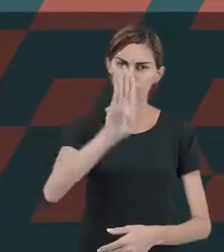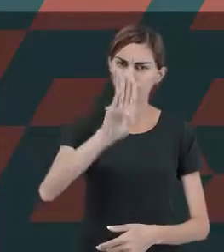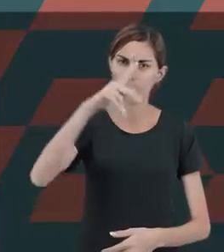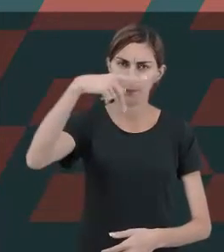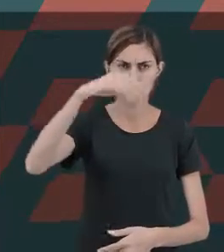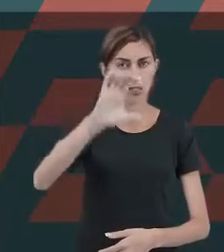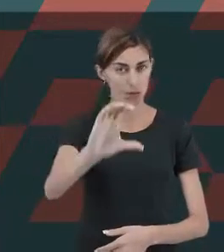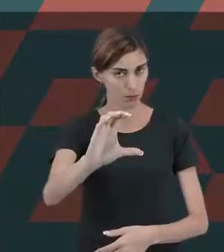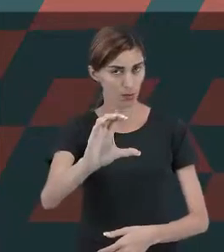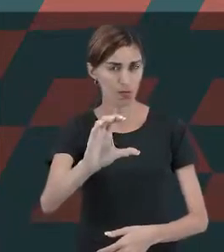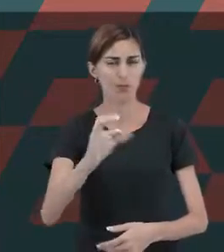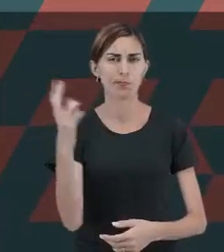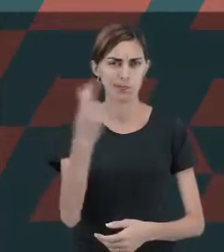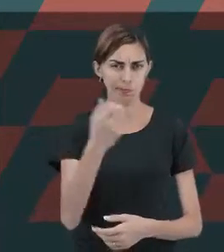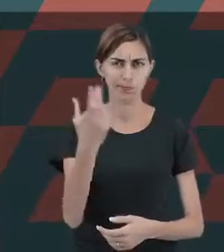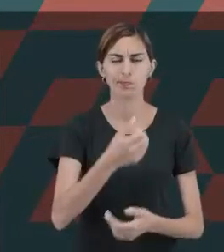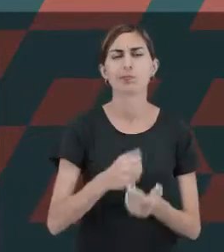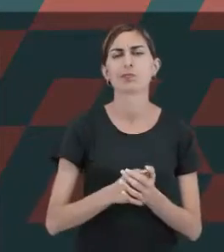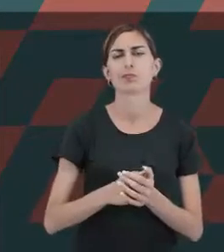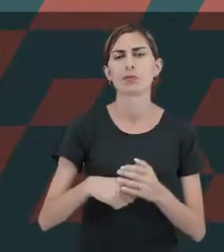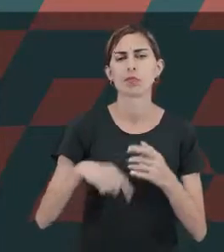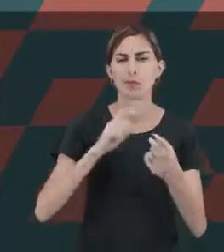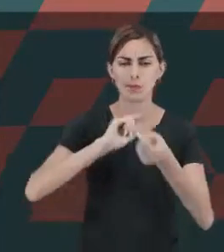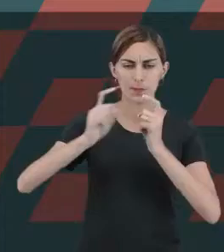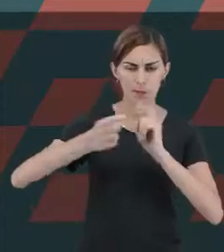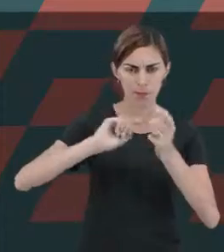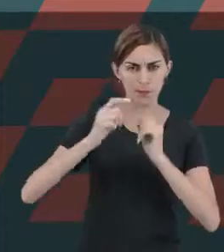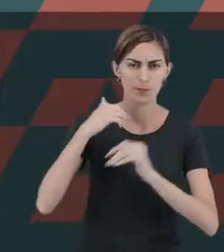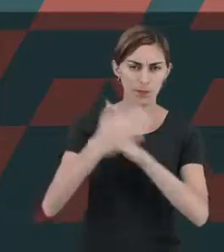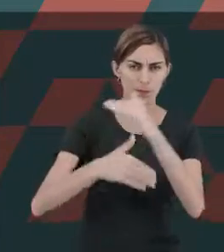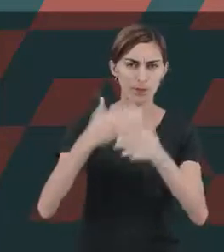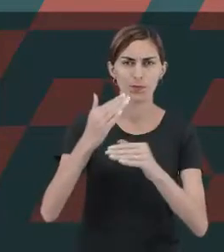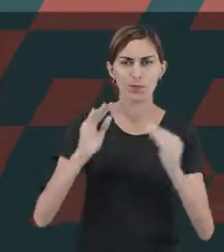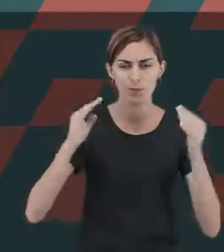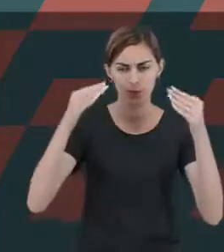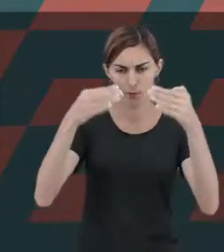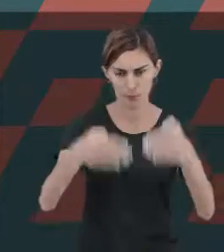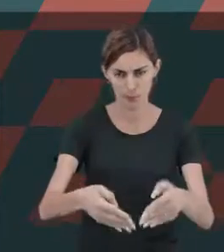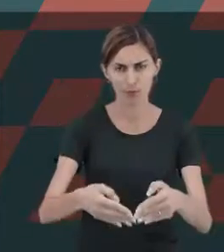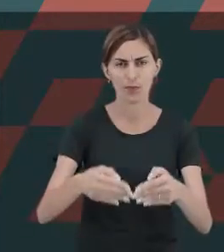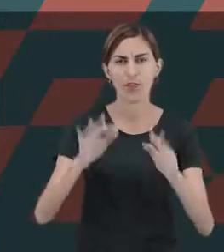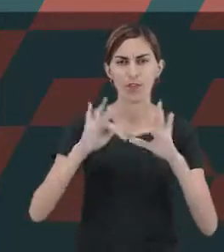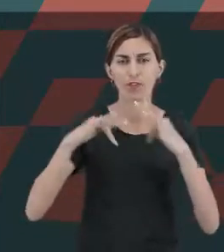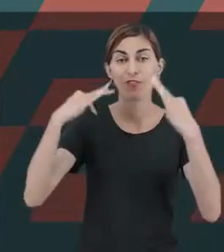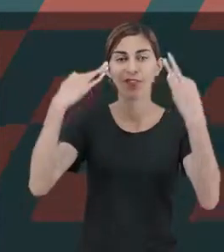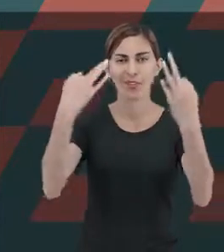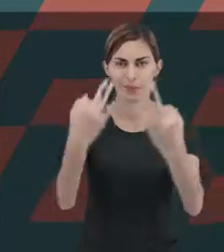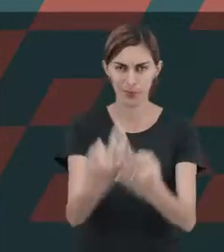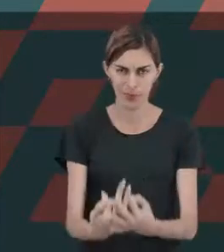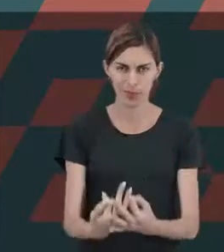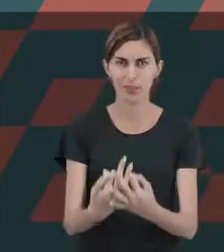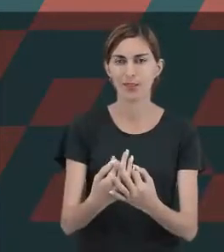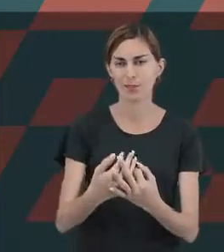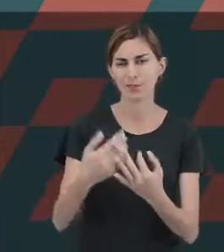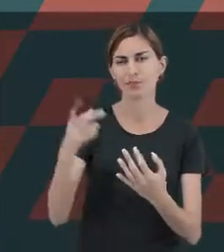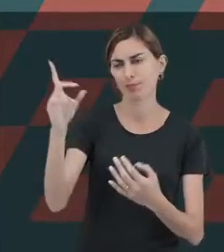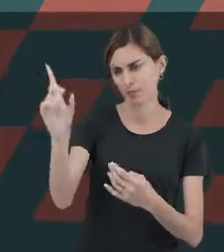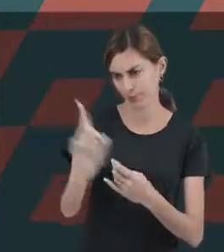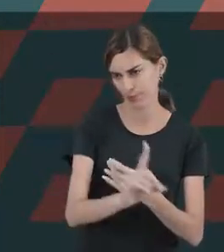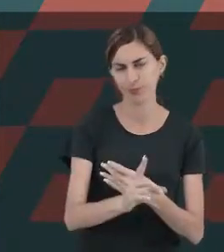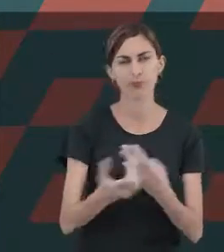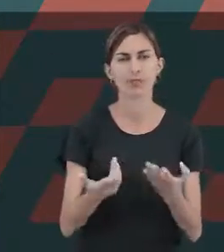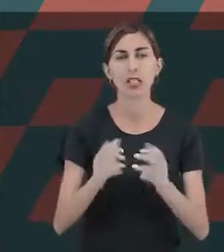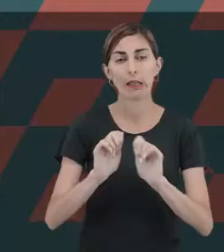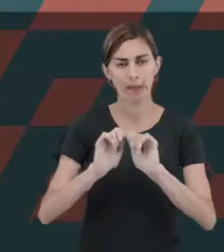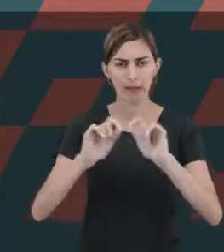de informação, de articulação e até de direcionamento dessas famílias e desses indivíduos que, claro,